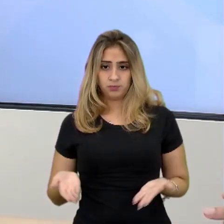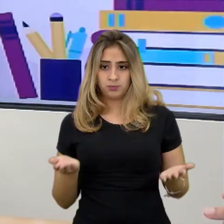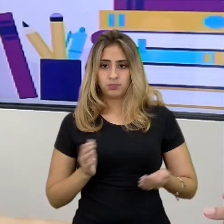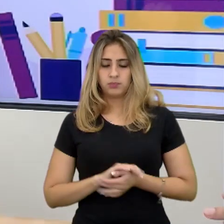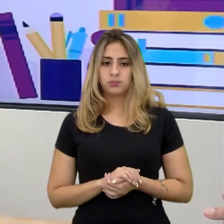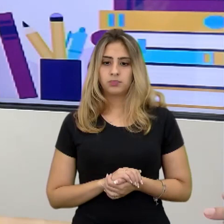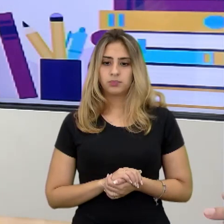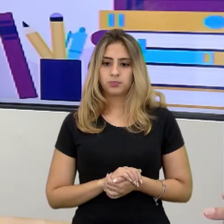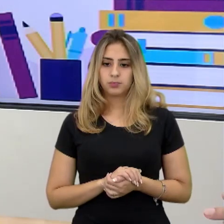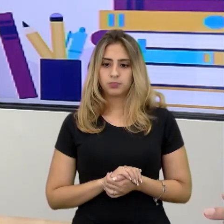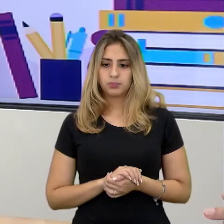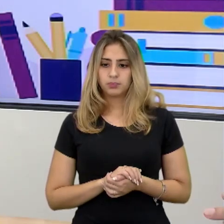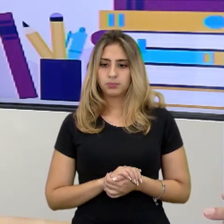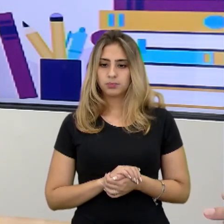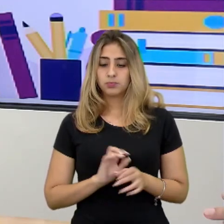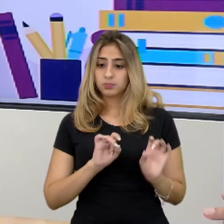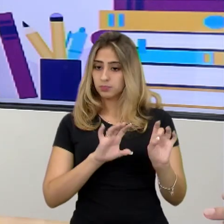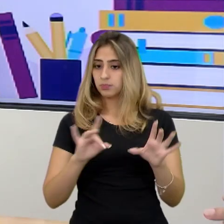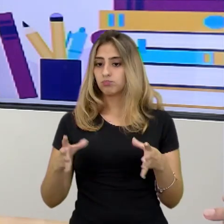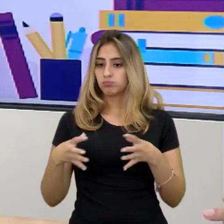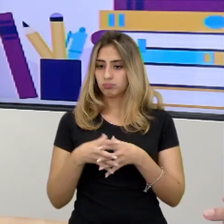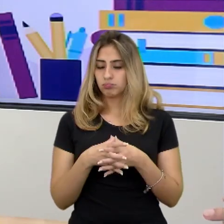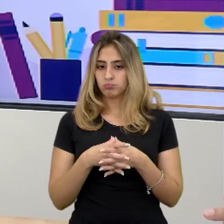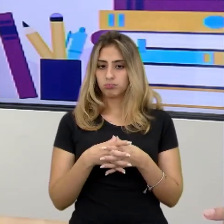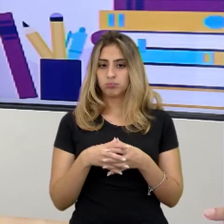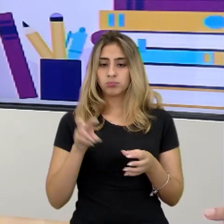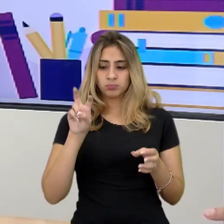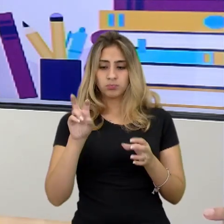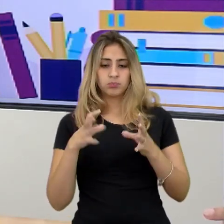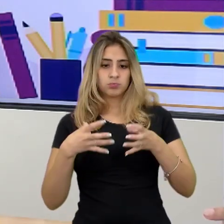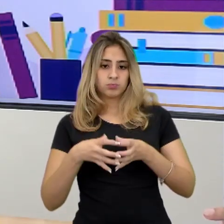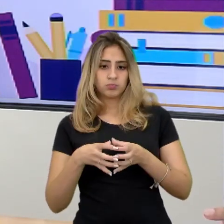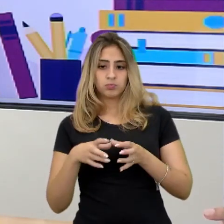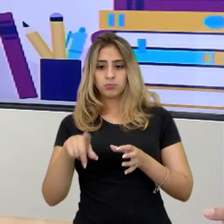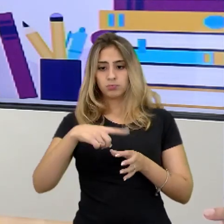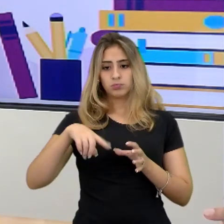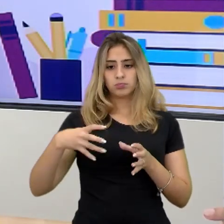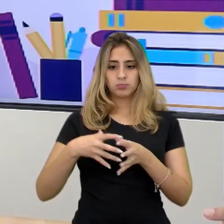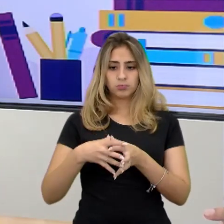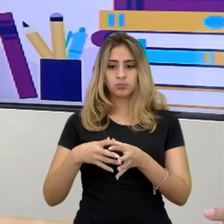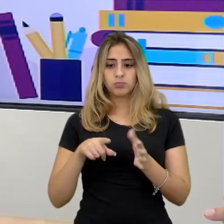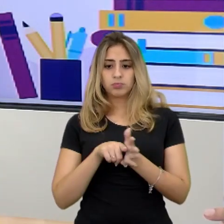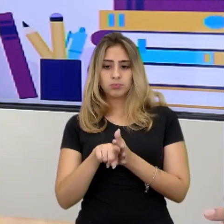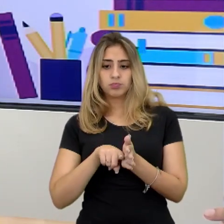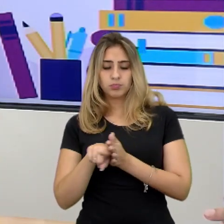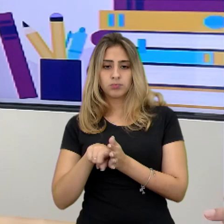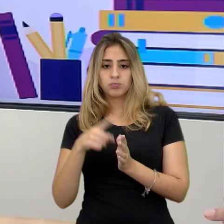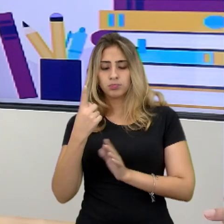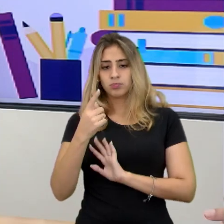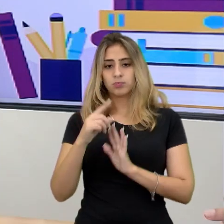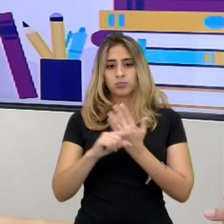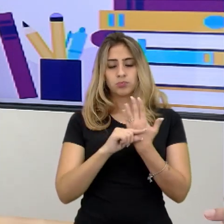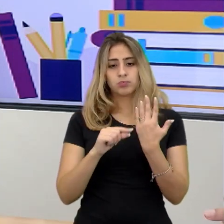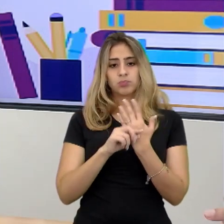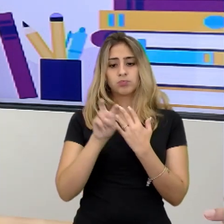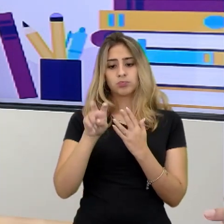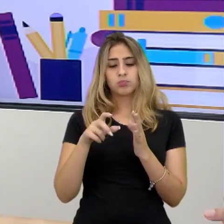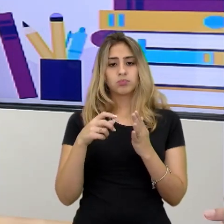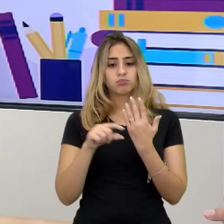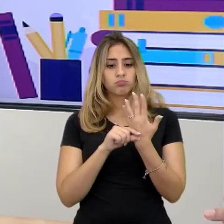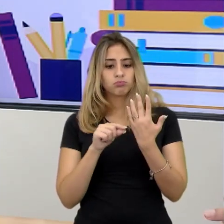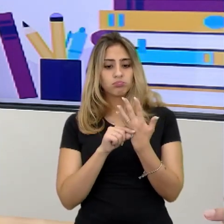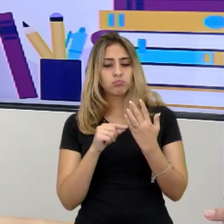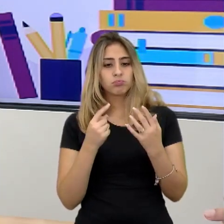só, cada grupo, né, são 5 grupos, cada grupo vai pesquisar um autor. São 5 autores que